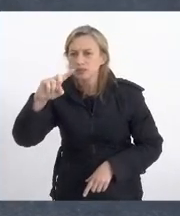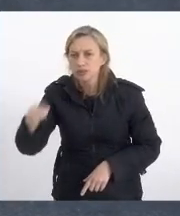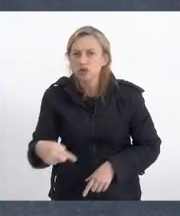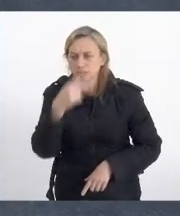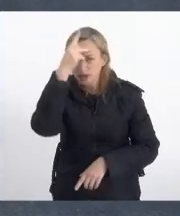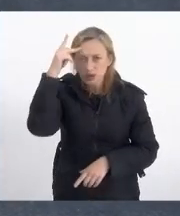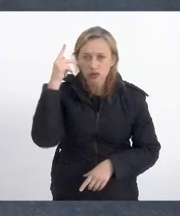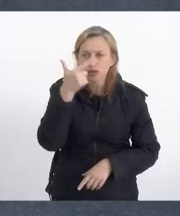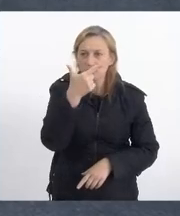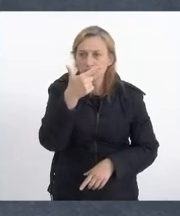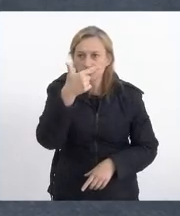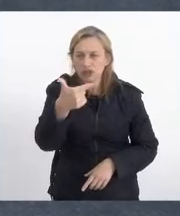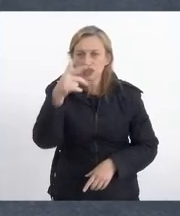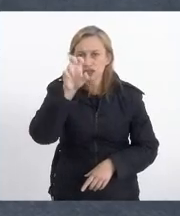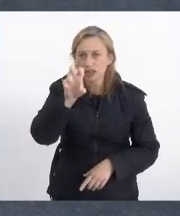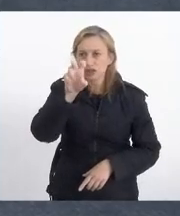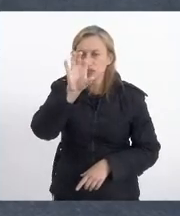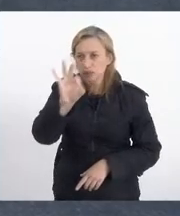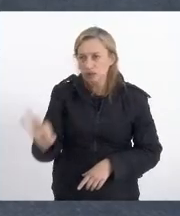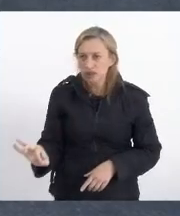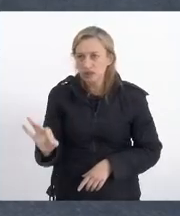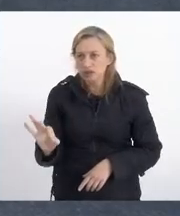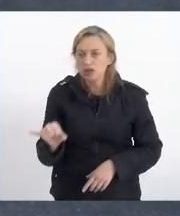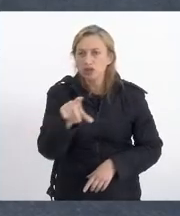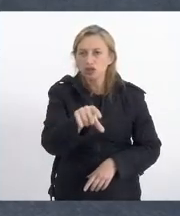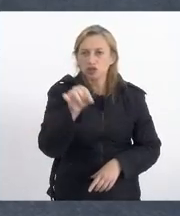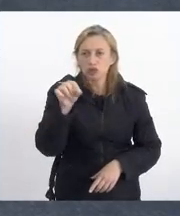25% dos votos que elegeram o governador.